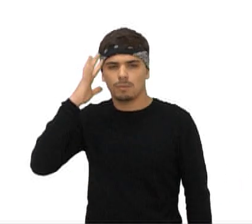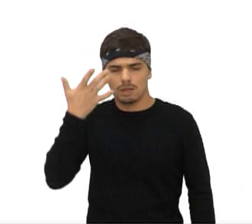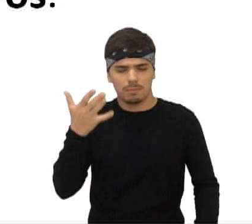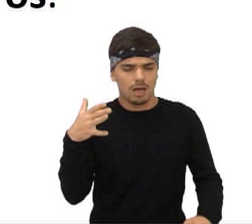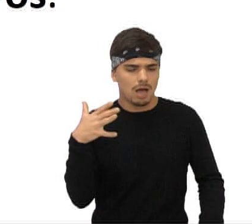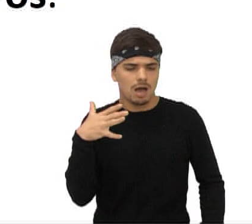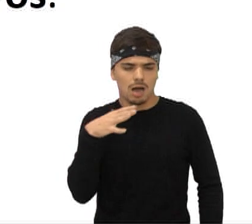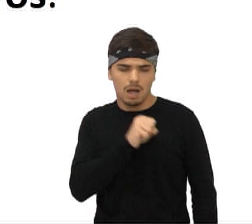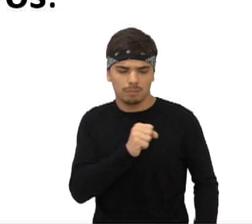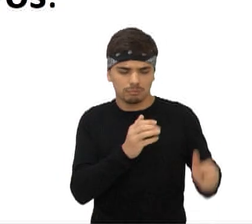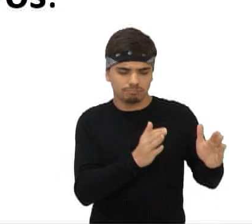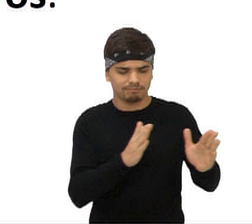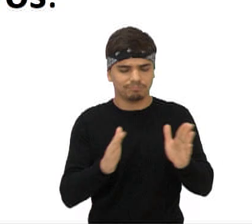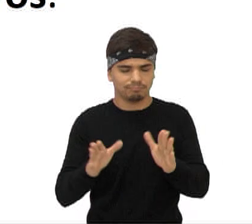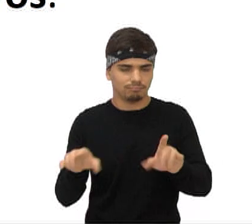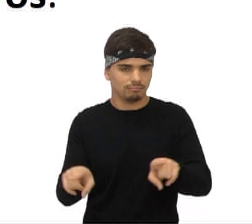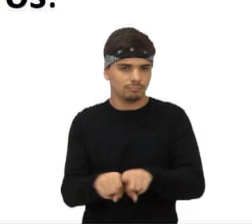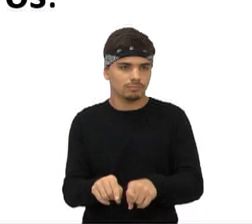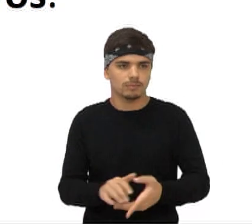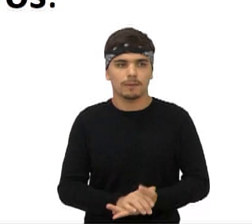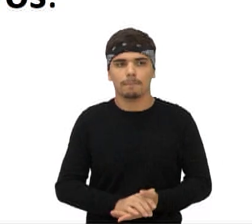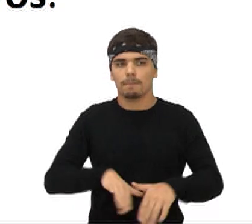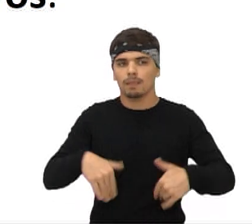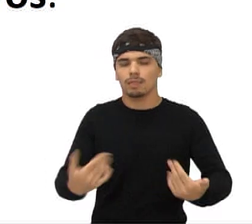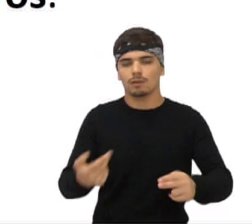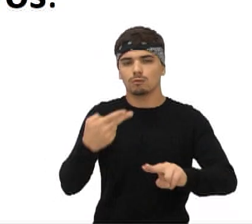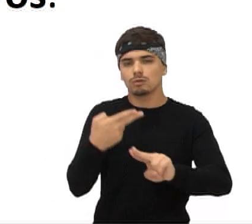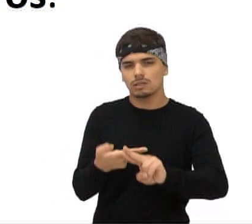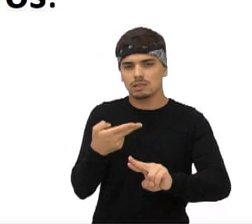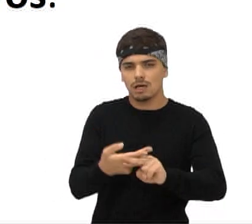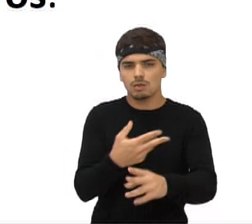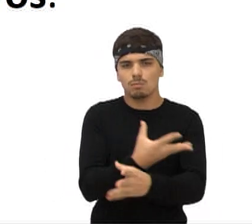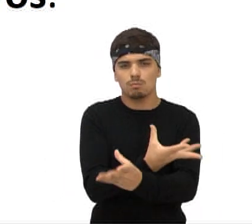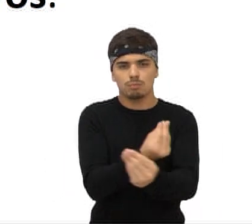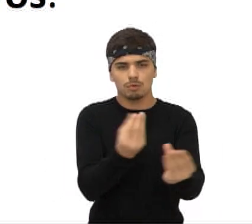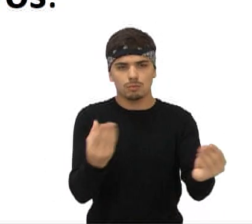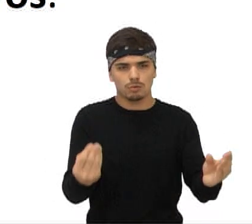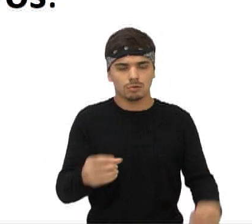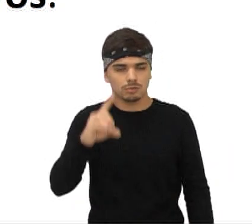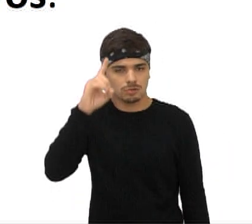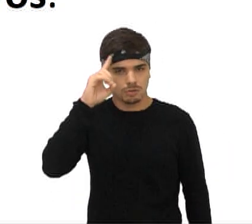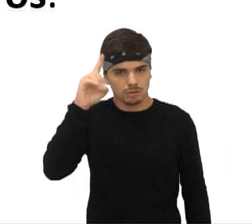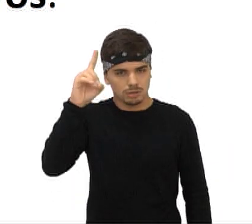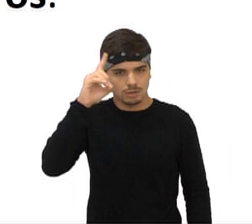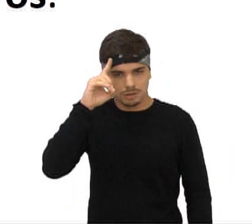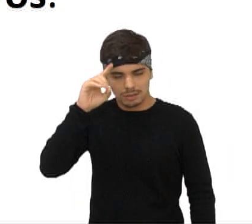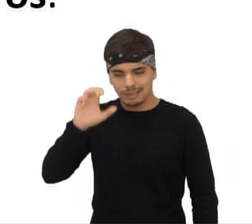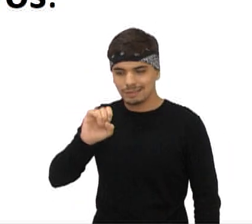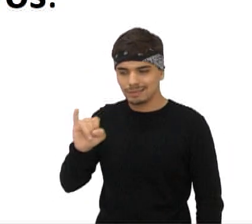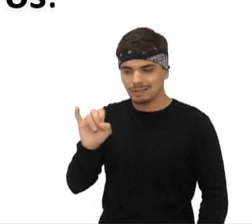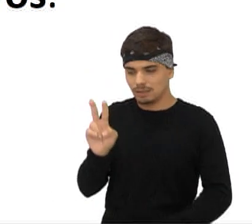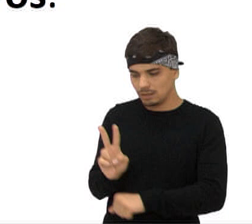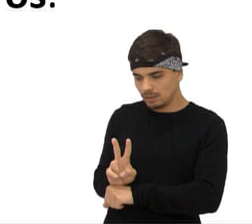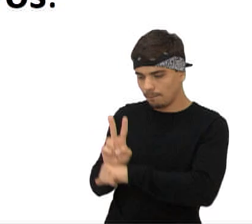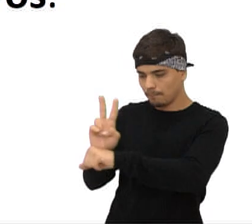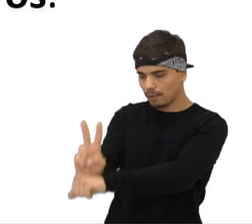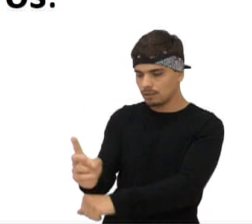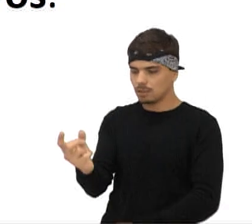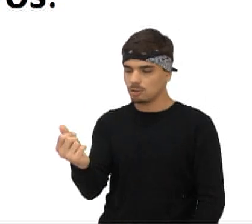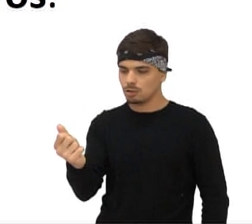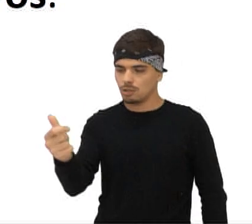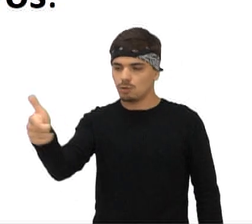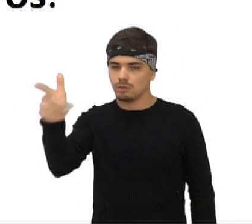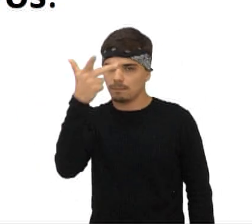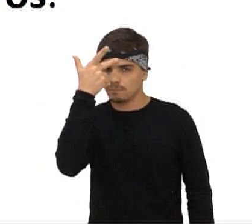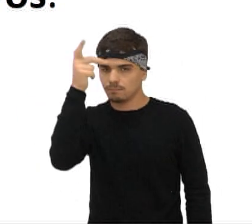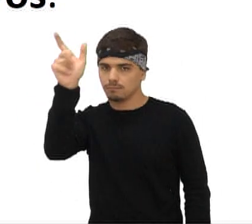prazo. Tá? Então, veja lá, é muito utilizado no dia a dia quando emprestamos dinheiro a outra pessoa, por